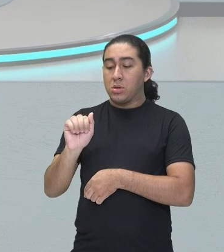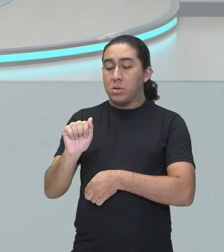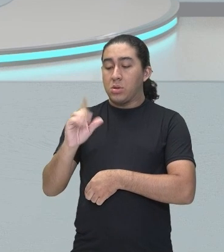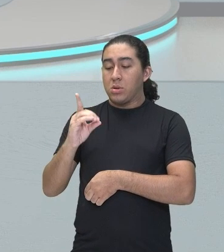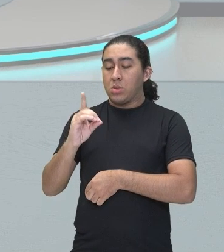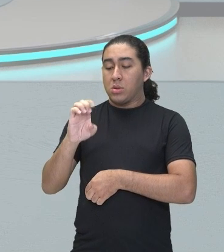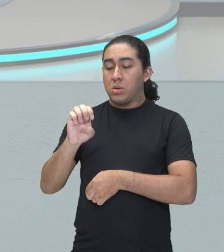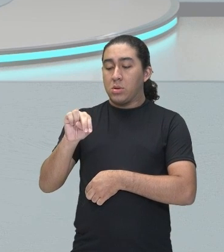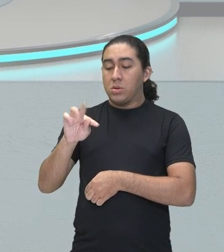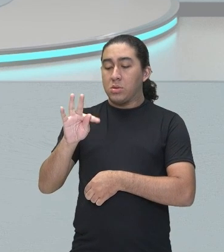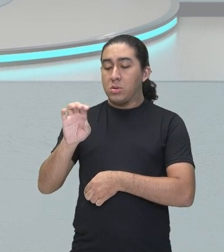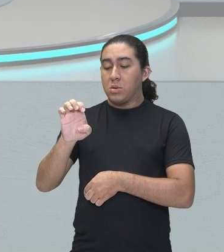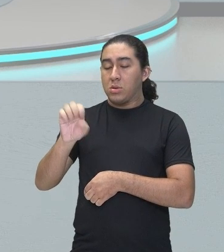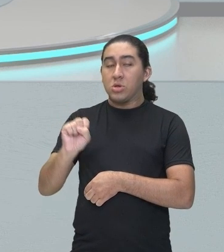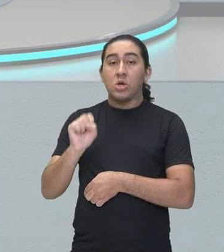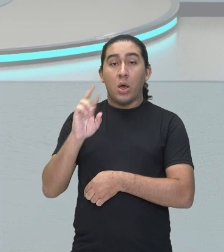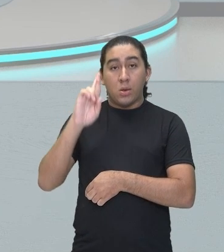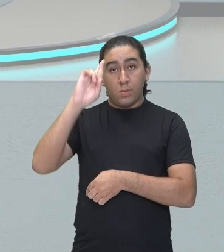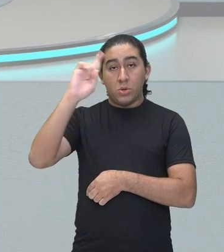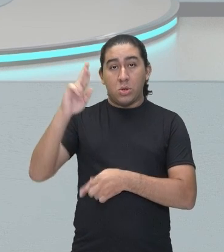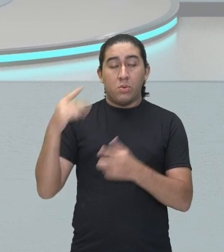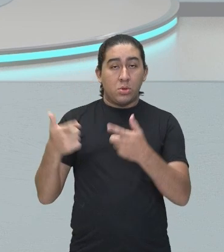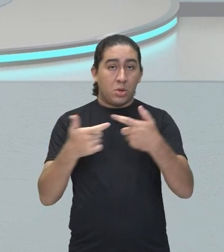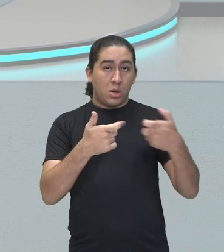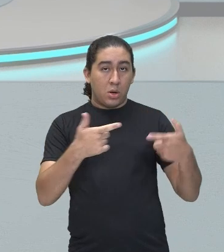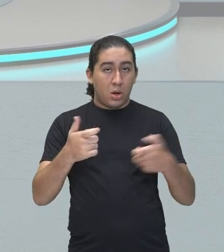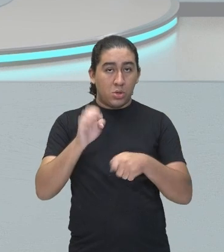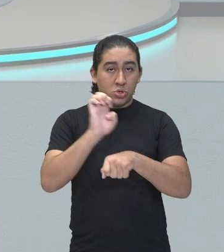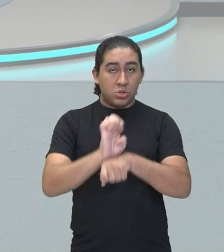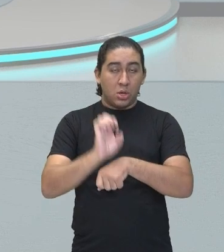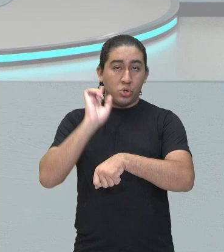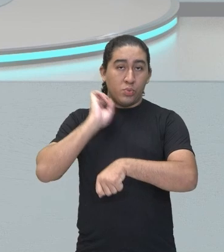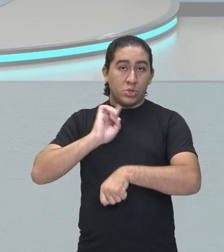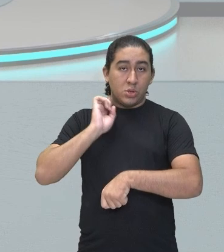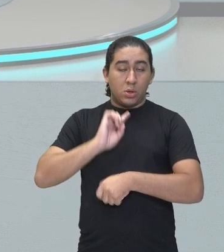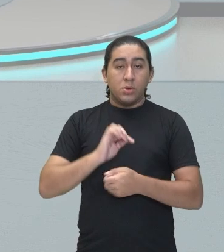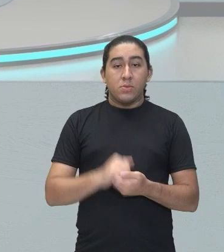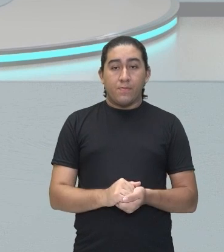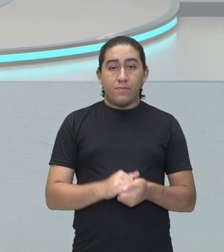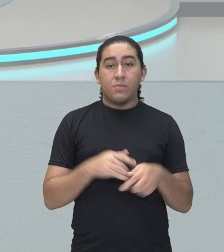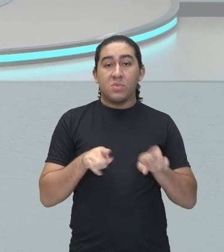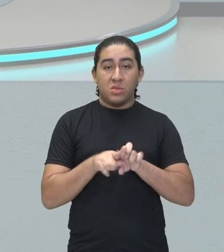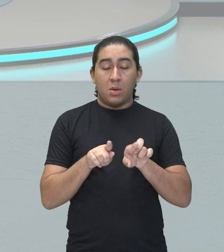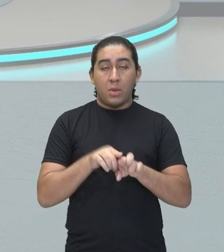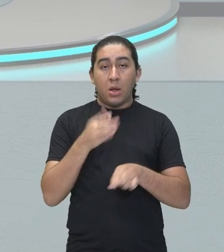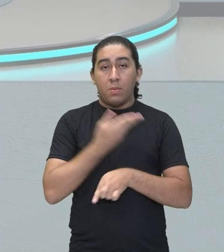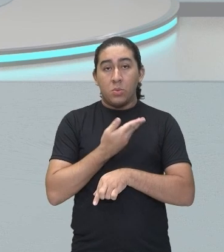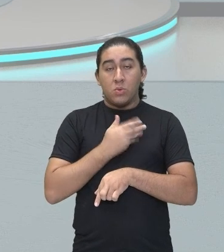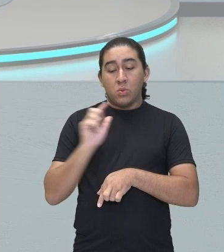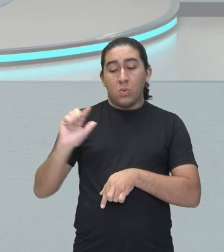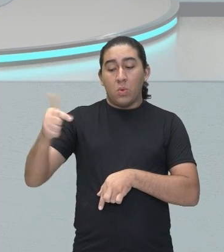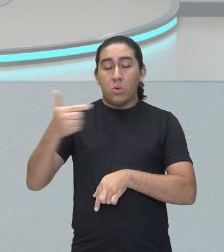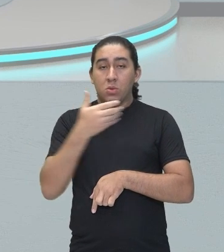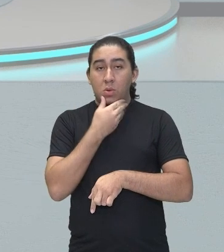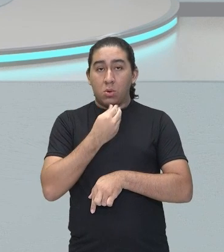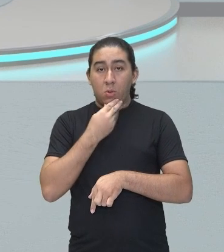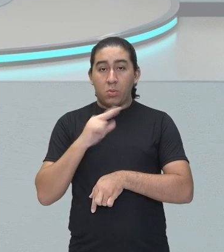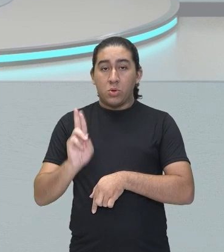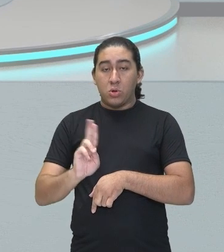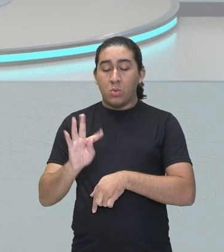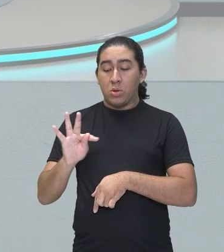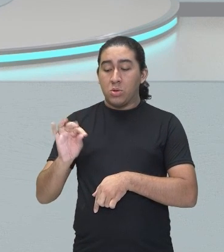Mineira. Foi grande amigo do escritor Árcade, Tomás Antônio Gonzaga,